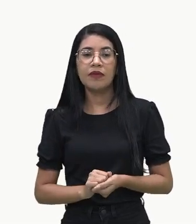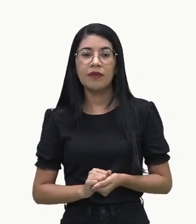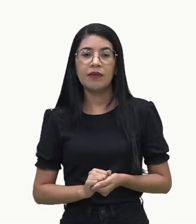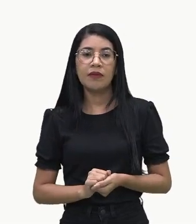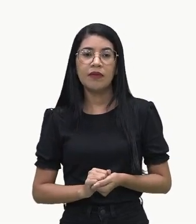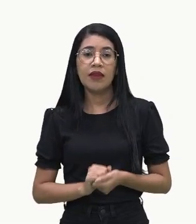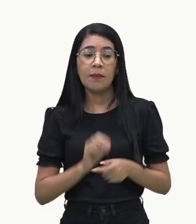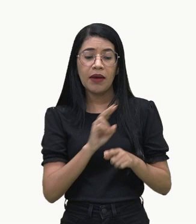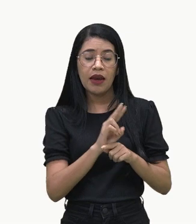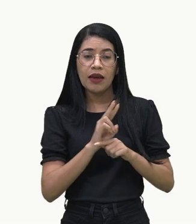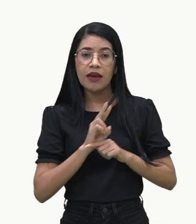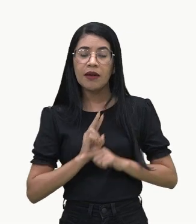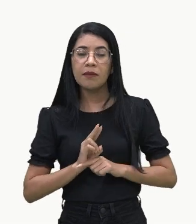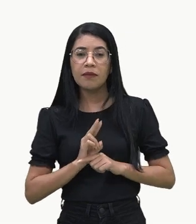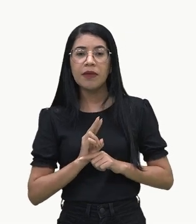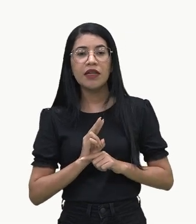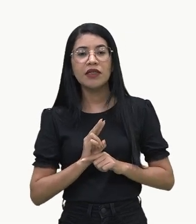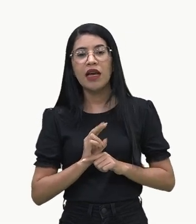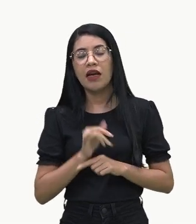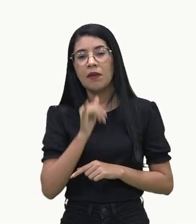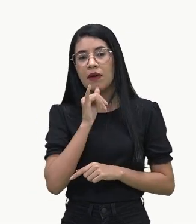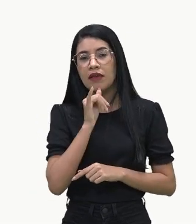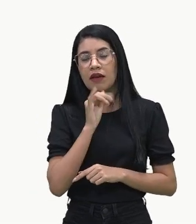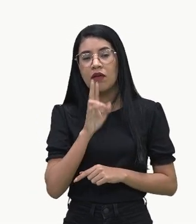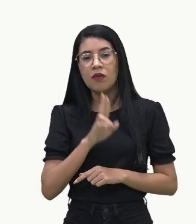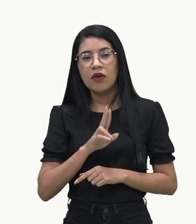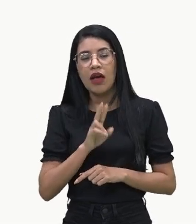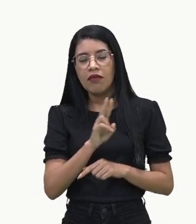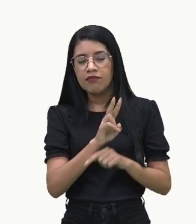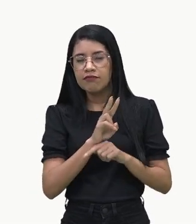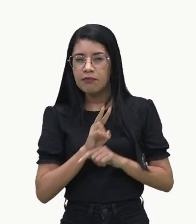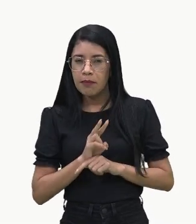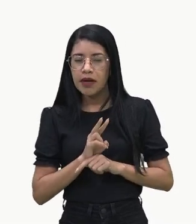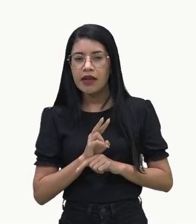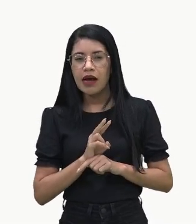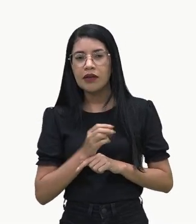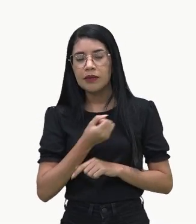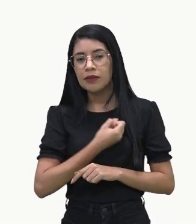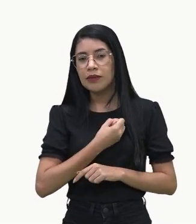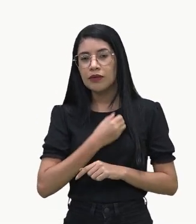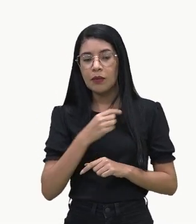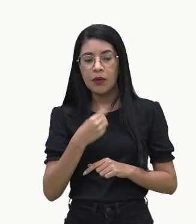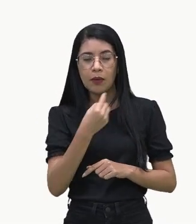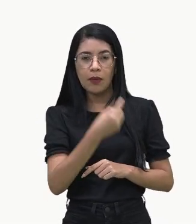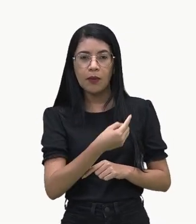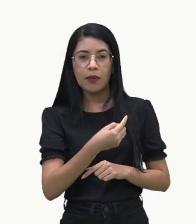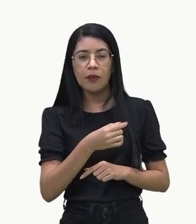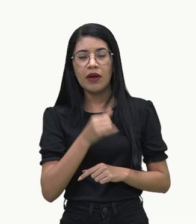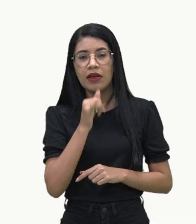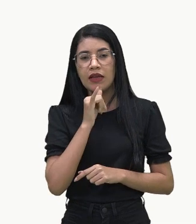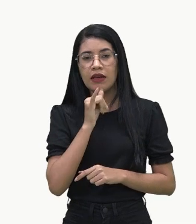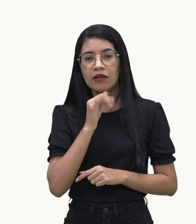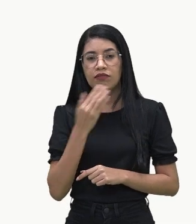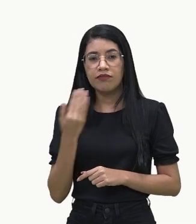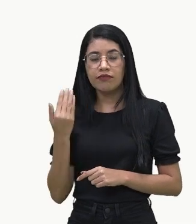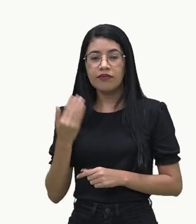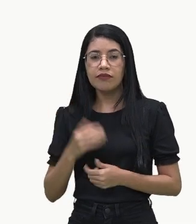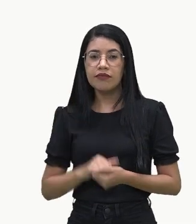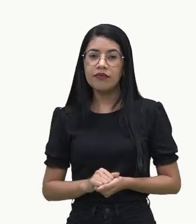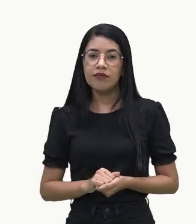pegar emprestado, vamos utilizar esse termo, do número que está à frente. Qual é o número que está à